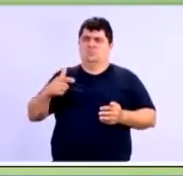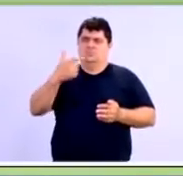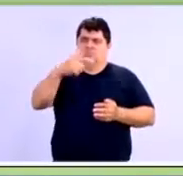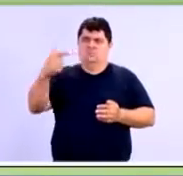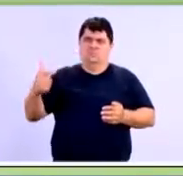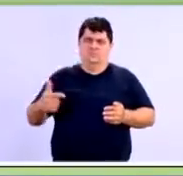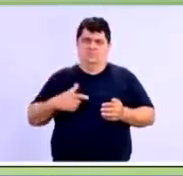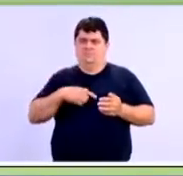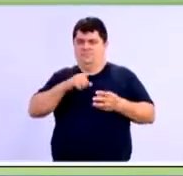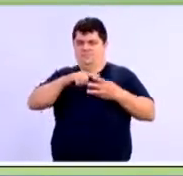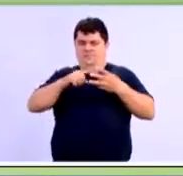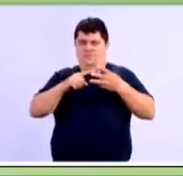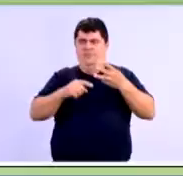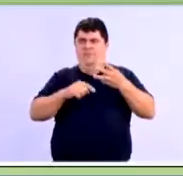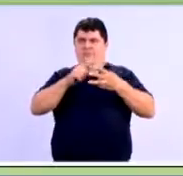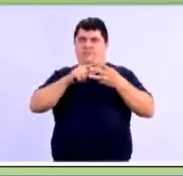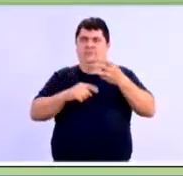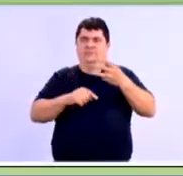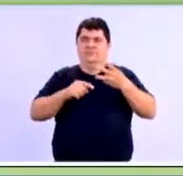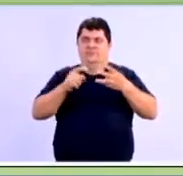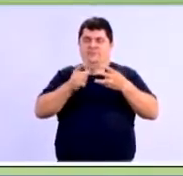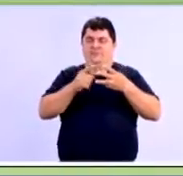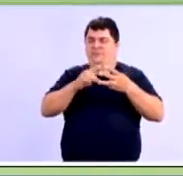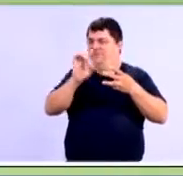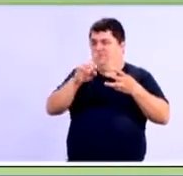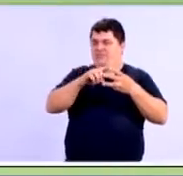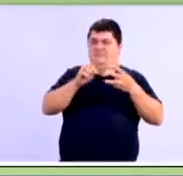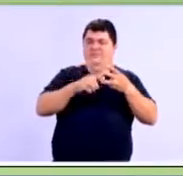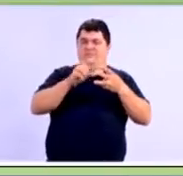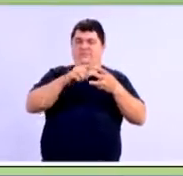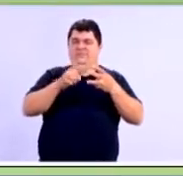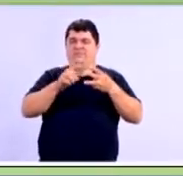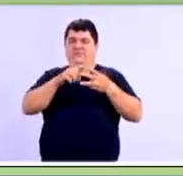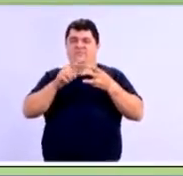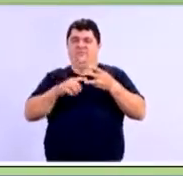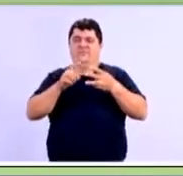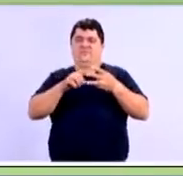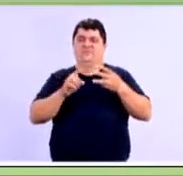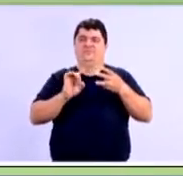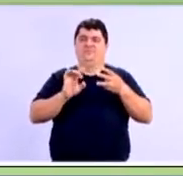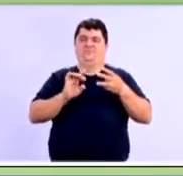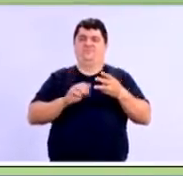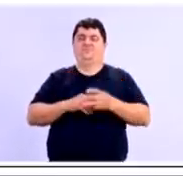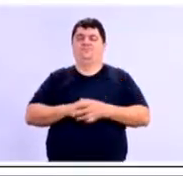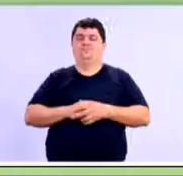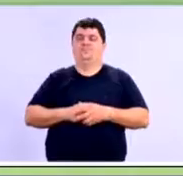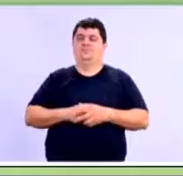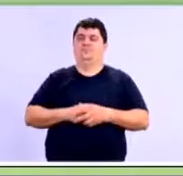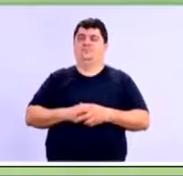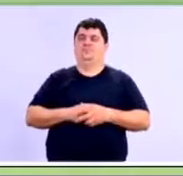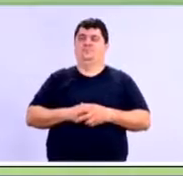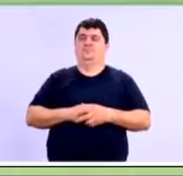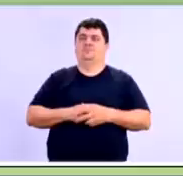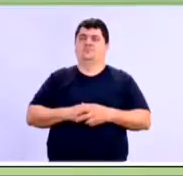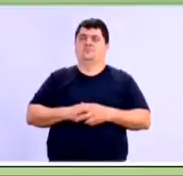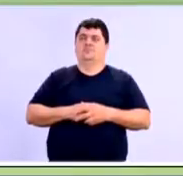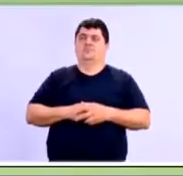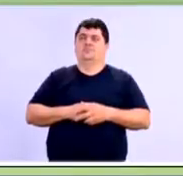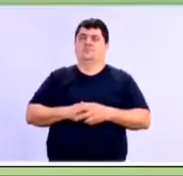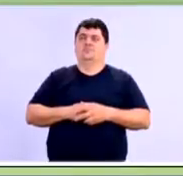gente deu opção por essas 2 margens, a margem bruta e a margem líquida, beleza?